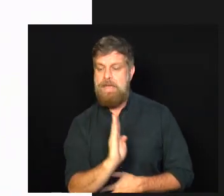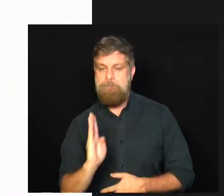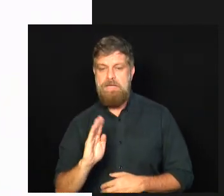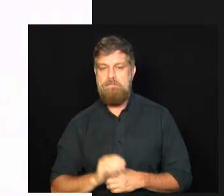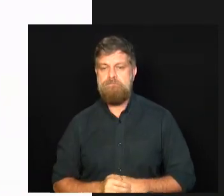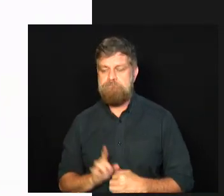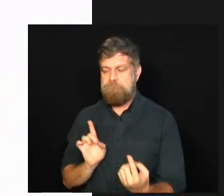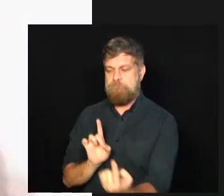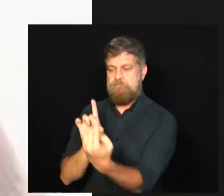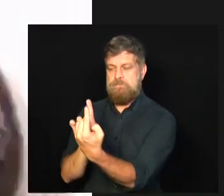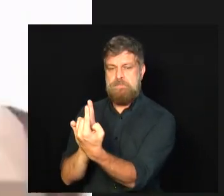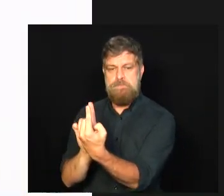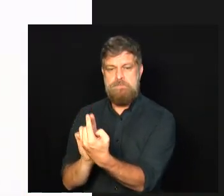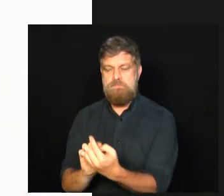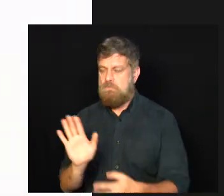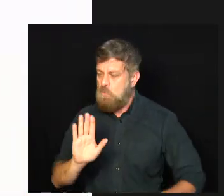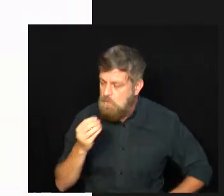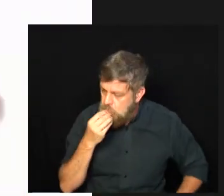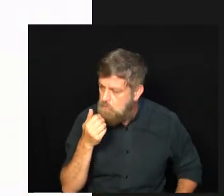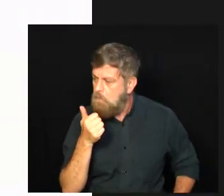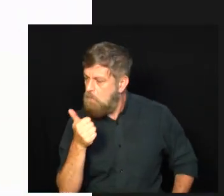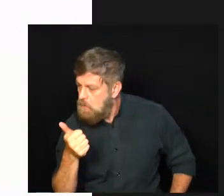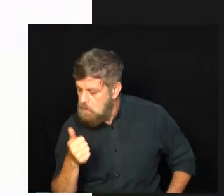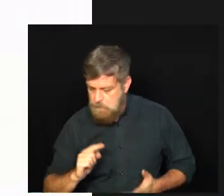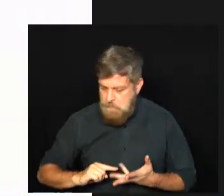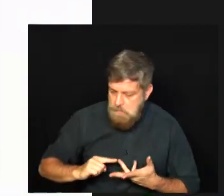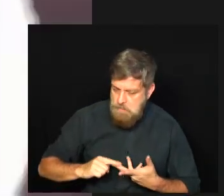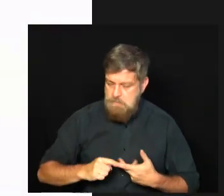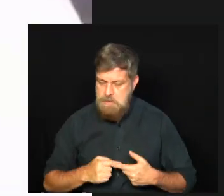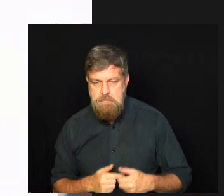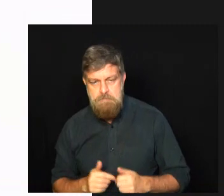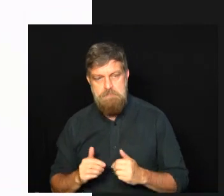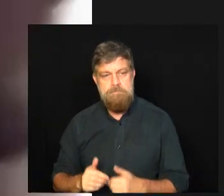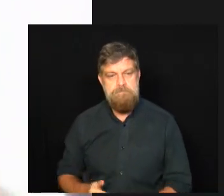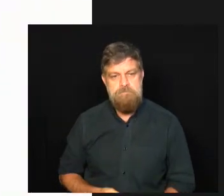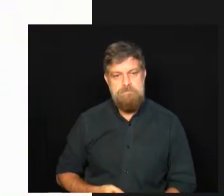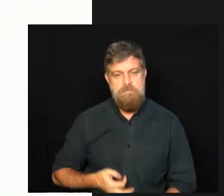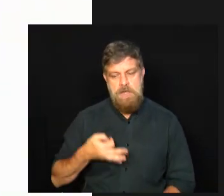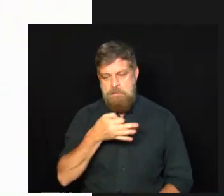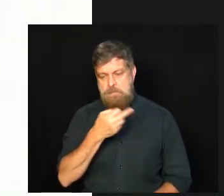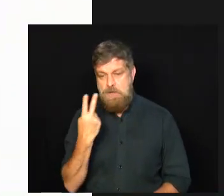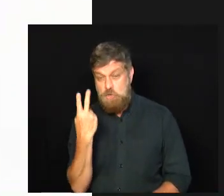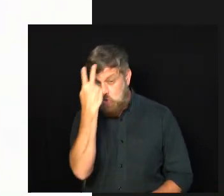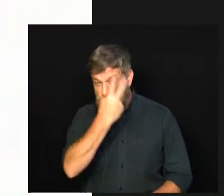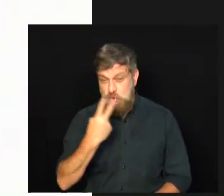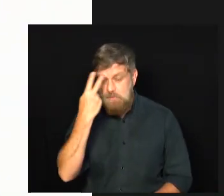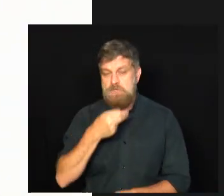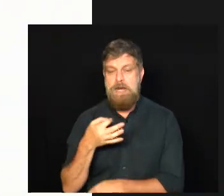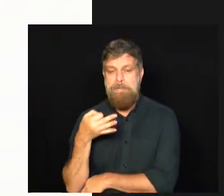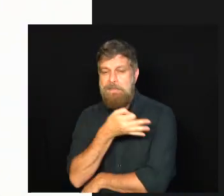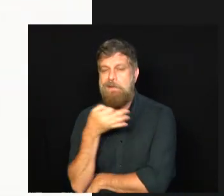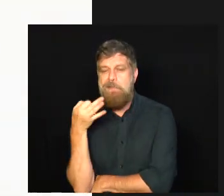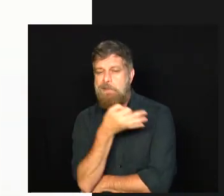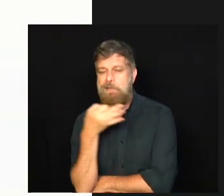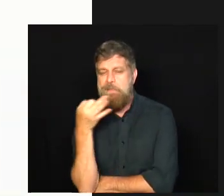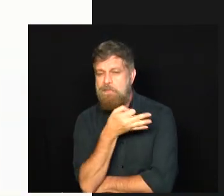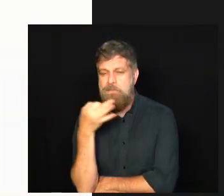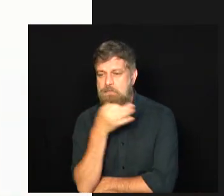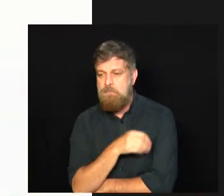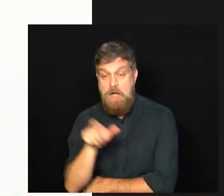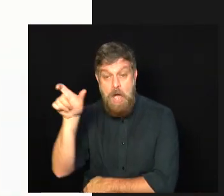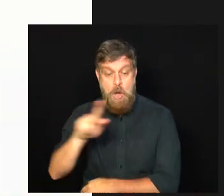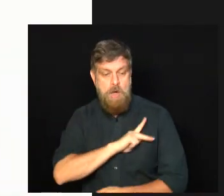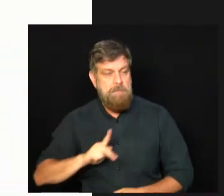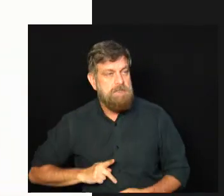lá, muito bem, muito bom dia, falei umas 2 horas com o presidente. O presidente se apaixonou